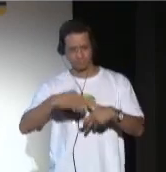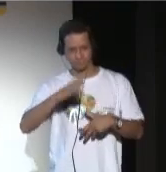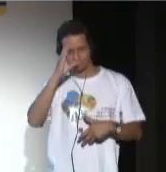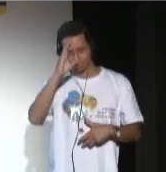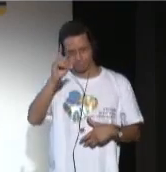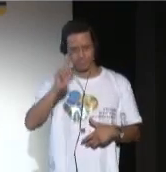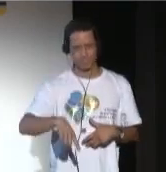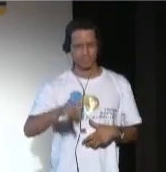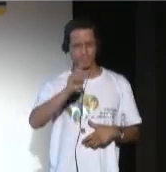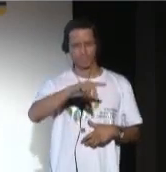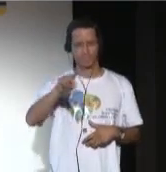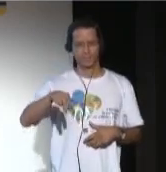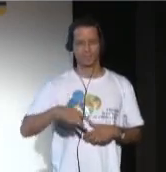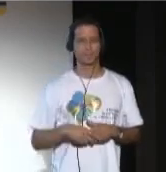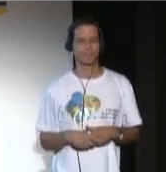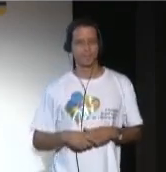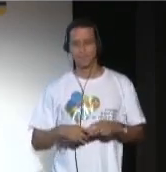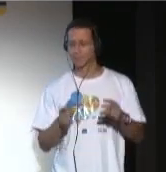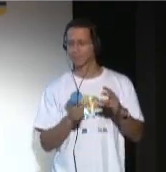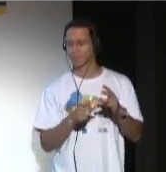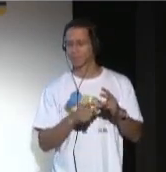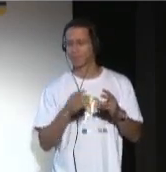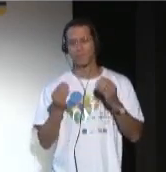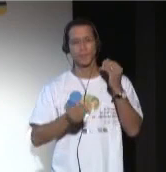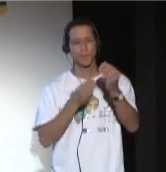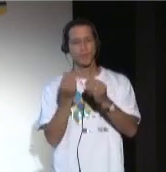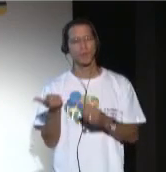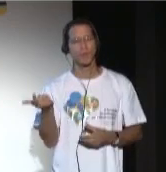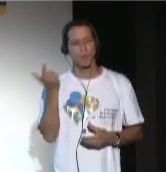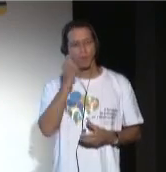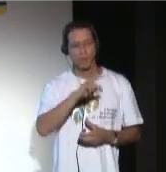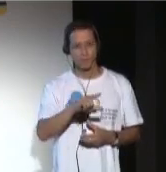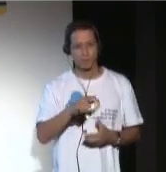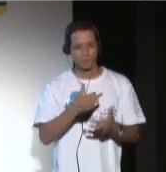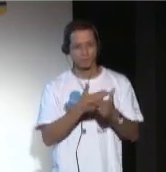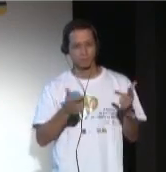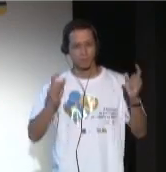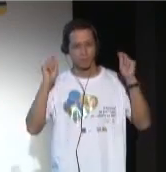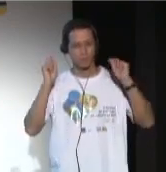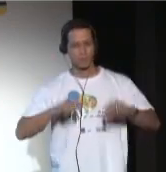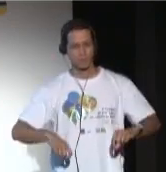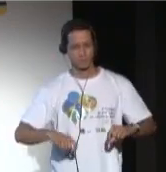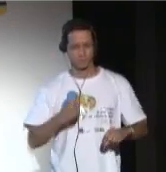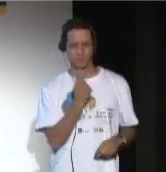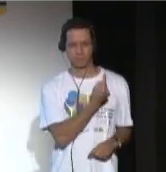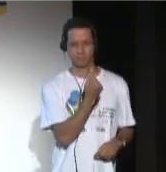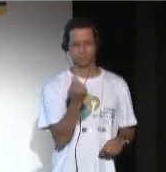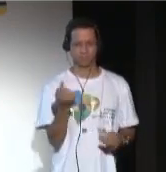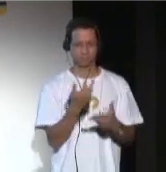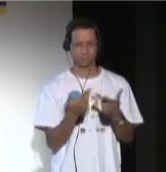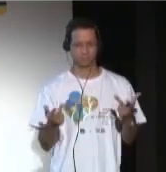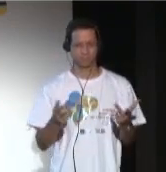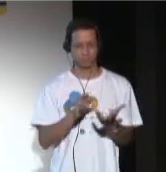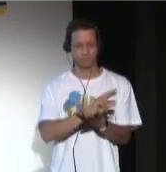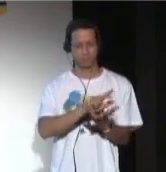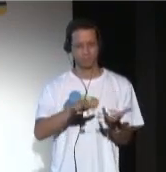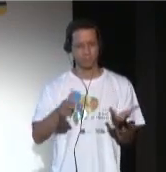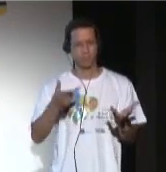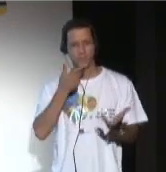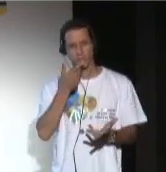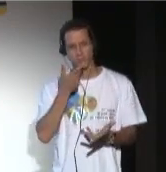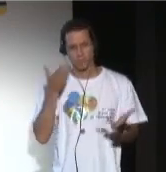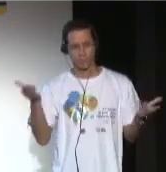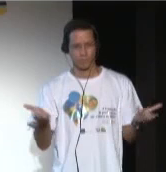Em terceiro lugar, como é que a gente consegue reunir todas essas competências individuais, das quais nós já falamos